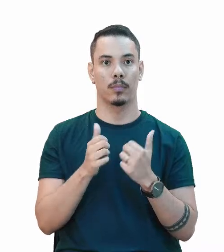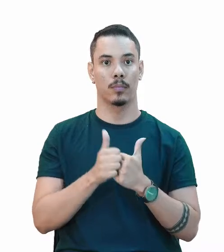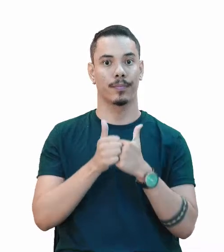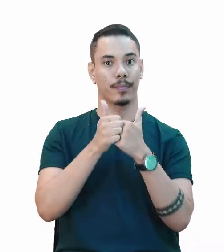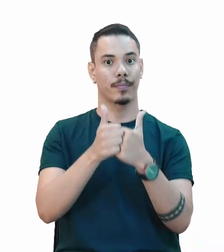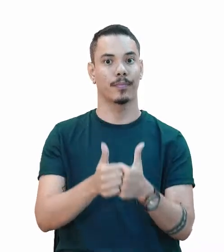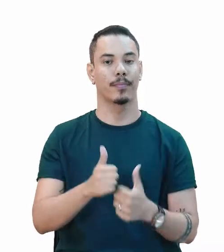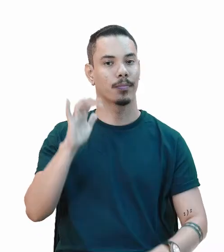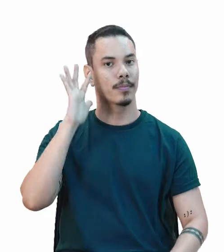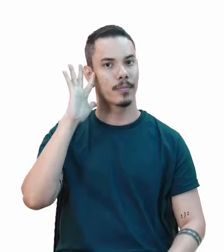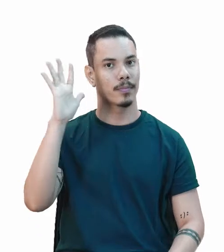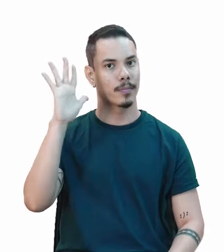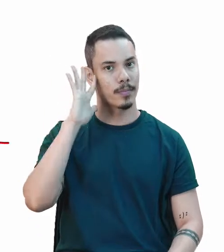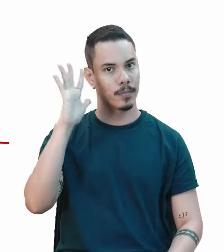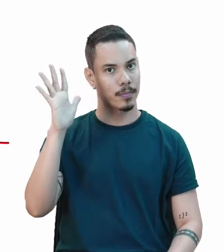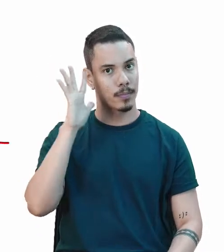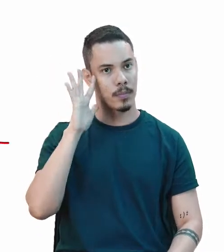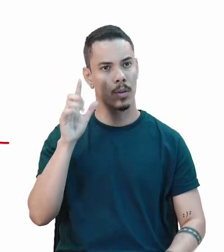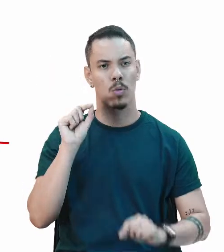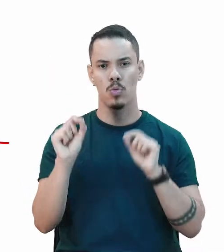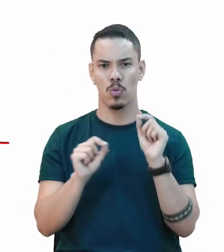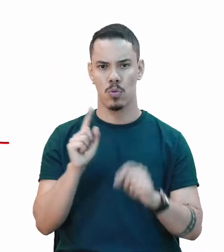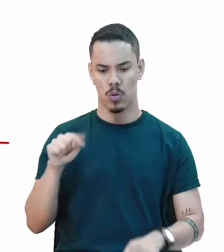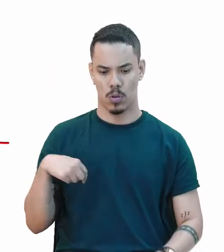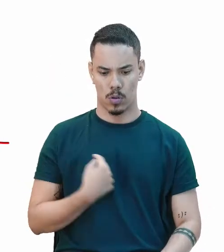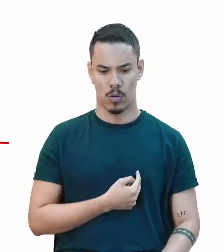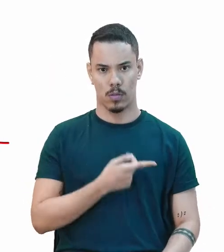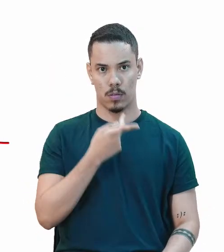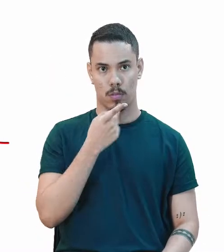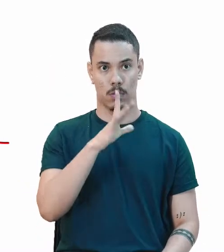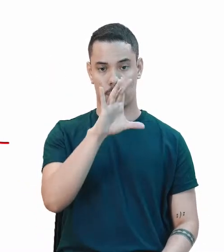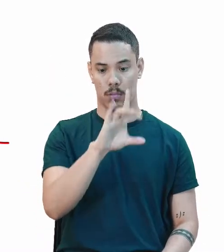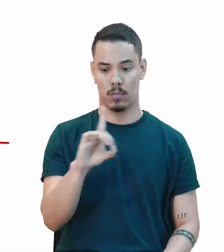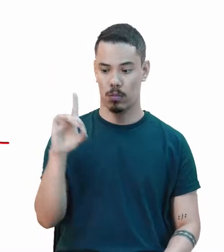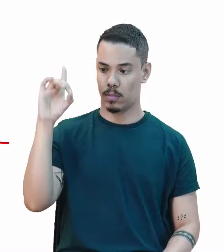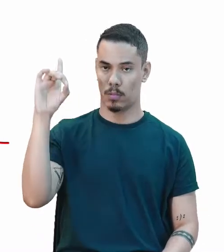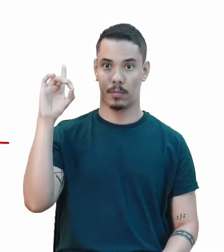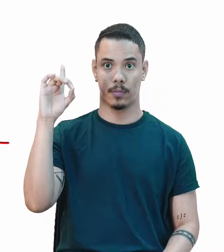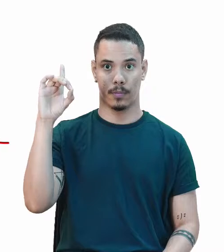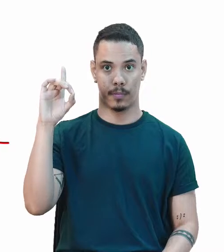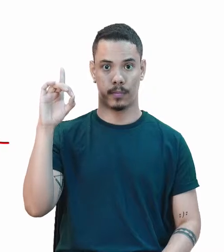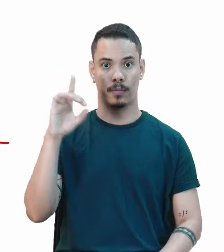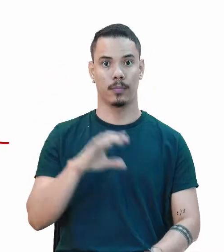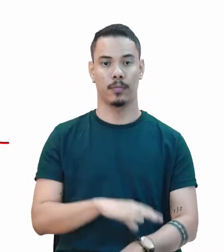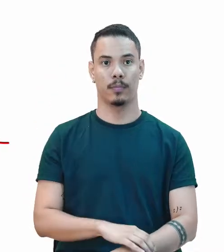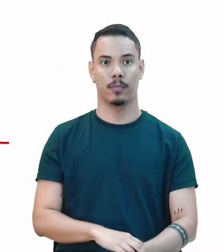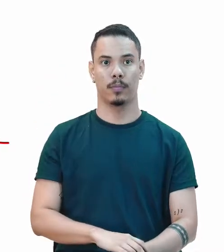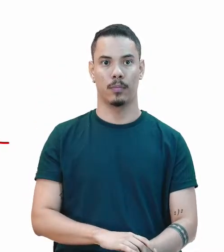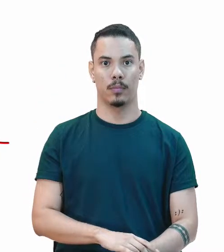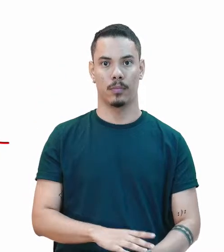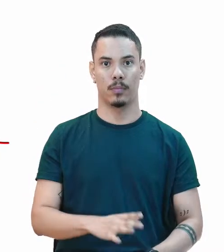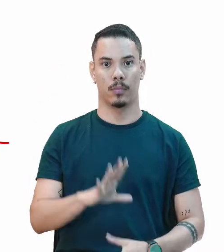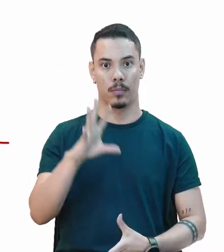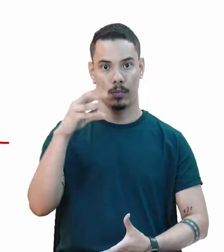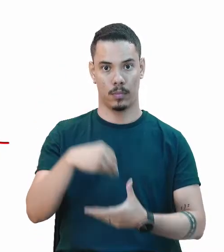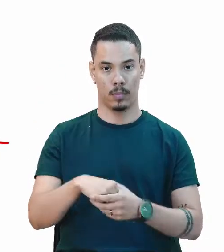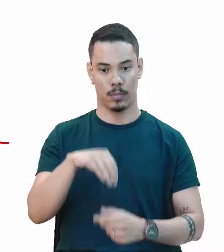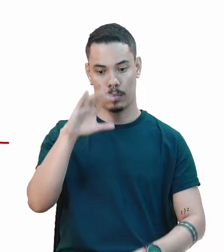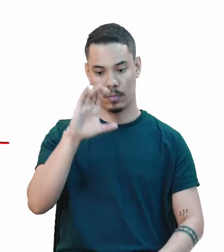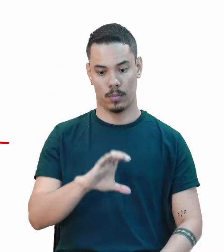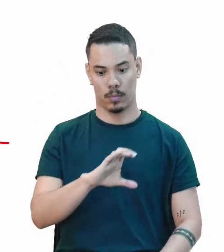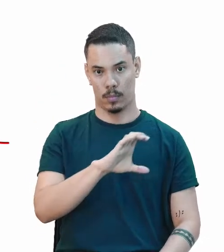pensadores, o que chamamos de Deus, vamos pensar Deus dentro do cristianismo